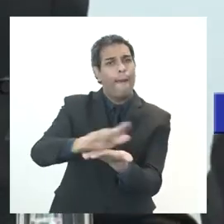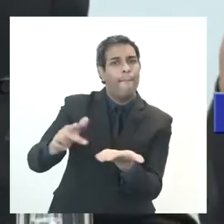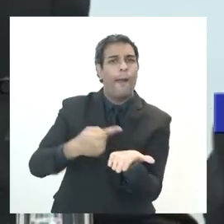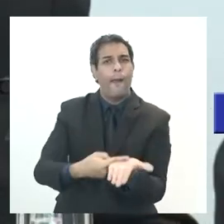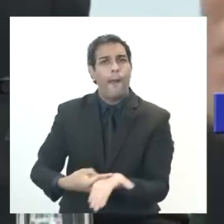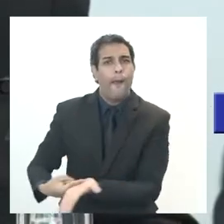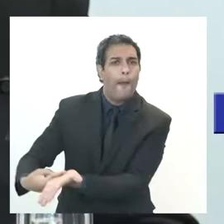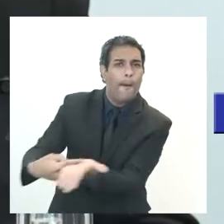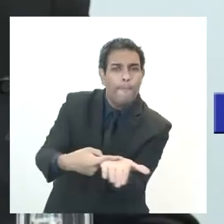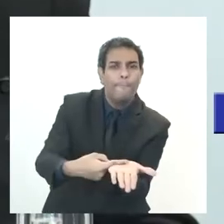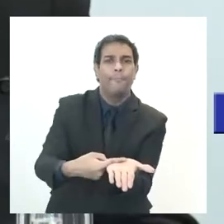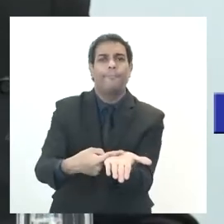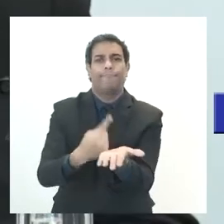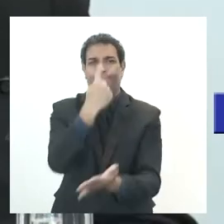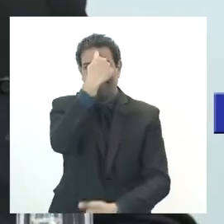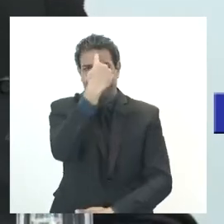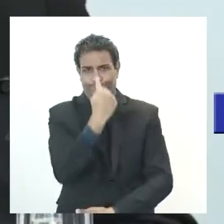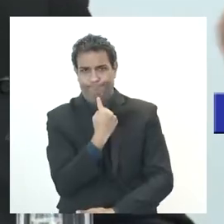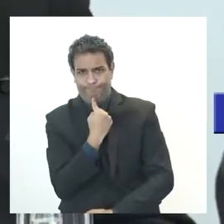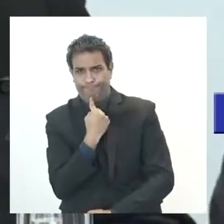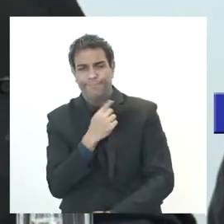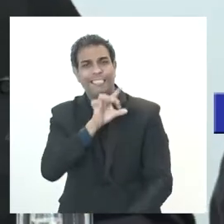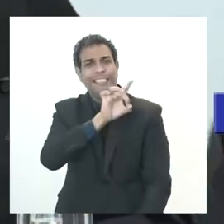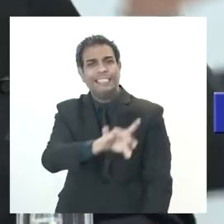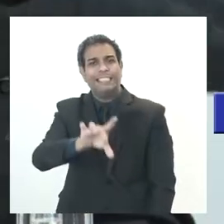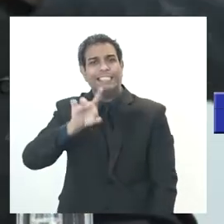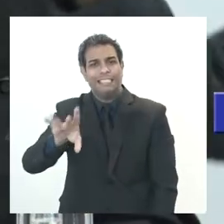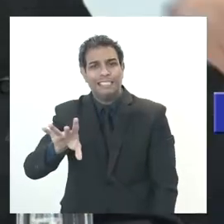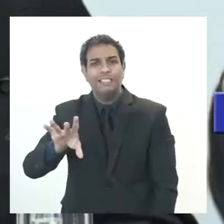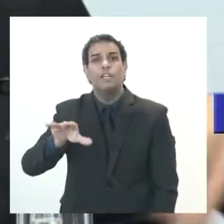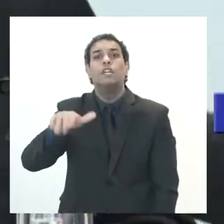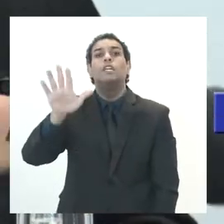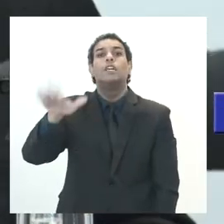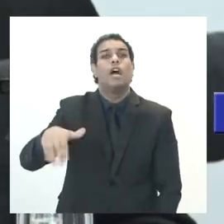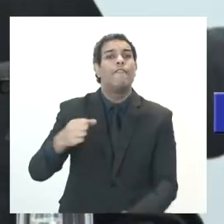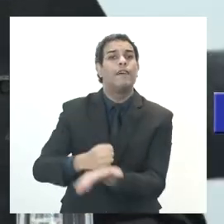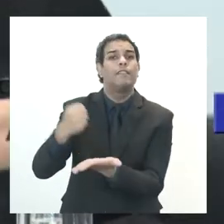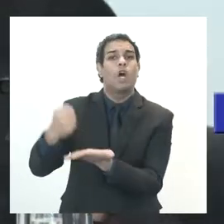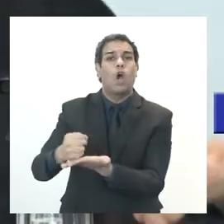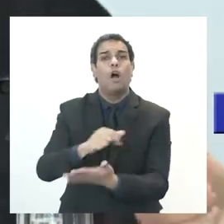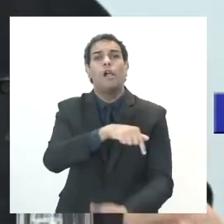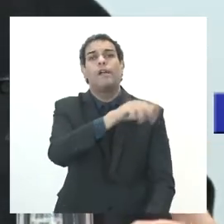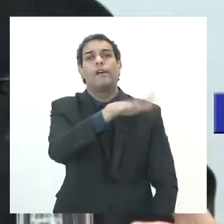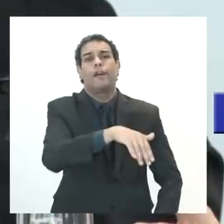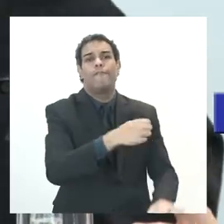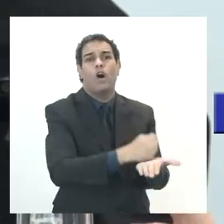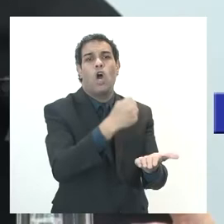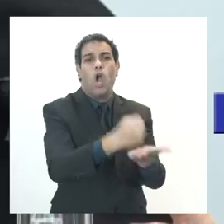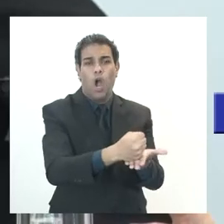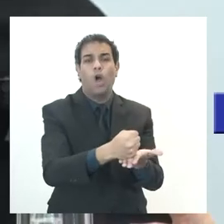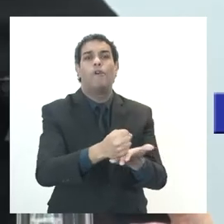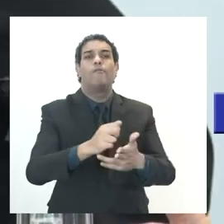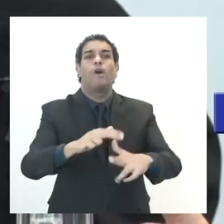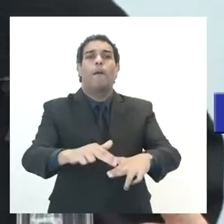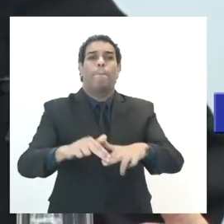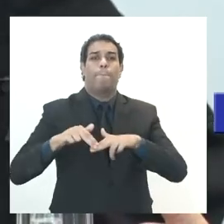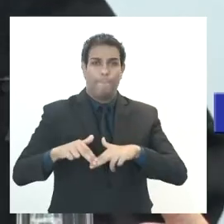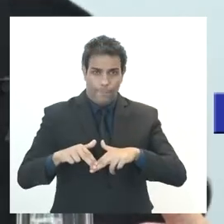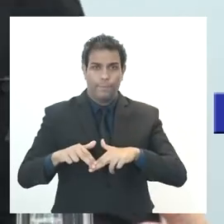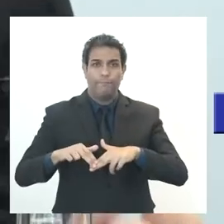com aspectos subjetivos na análise de quem vai ser contratado ou não conforme previsão na própria